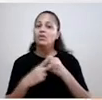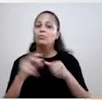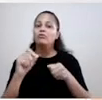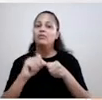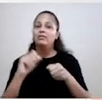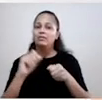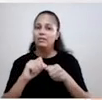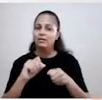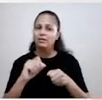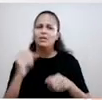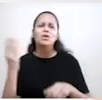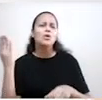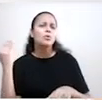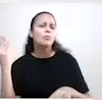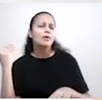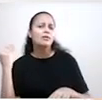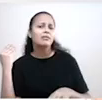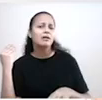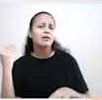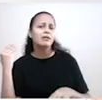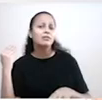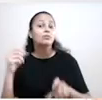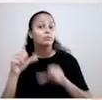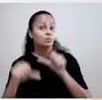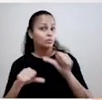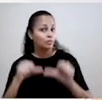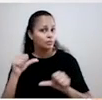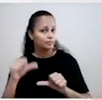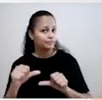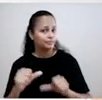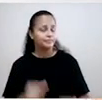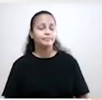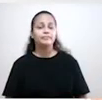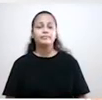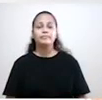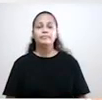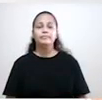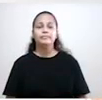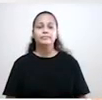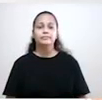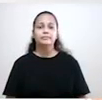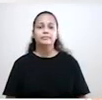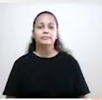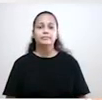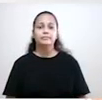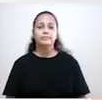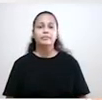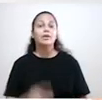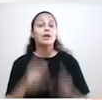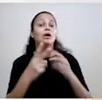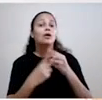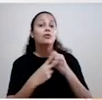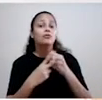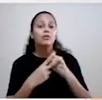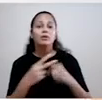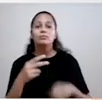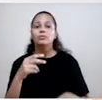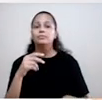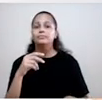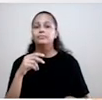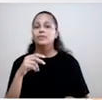fazer. Passado e particípio, did, done. Say,